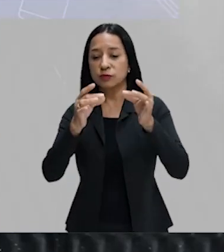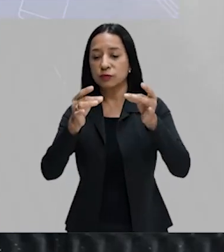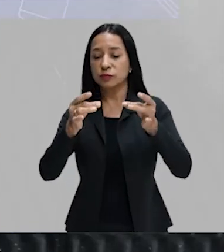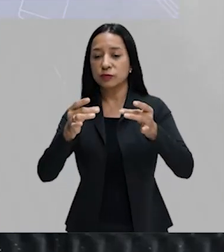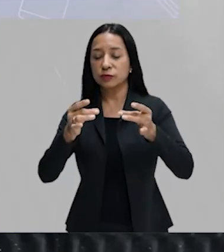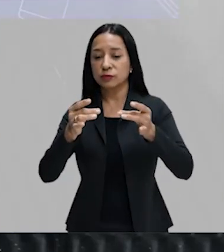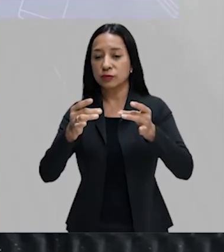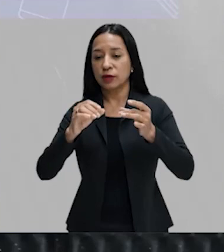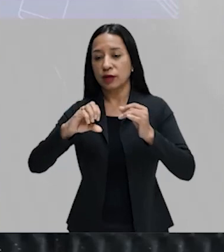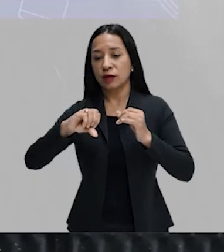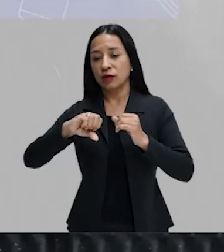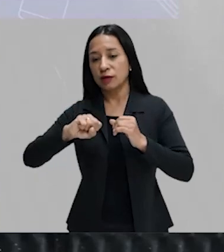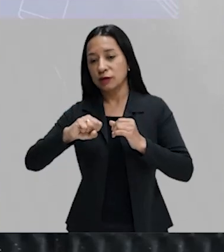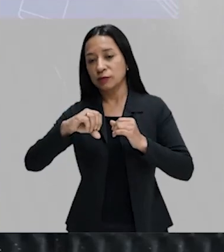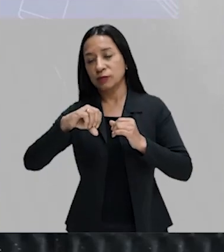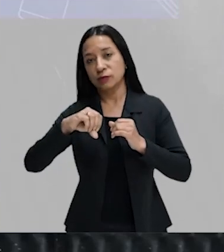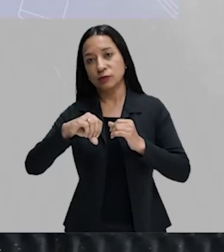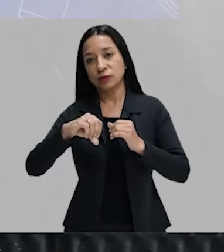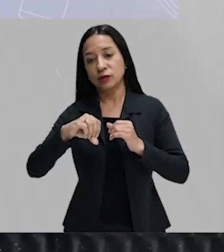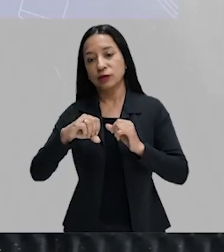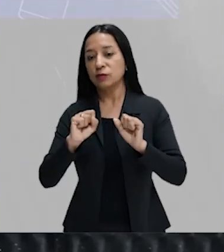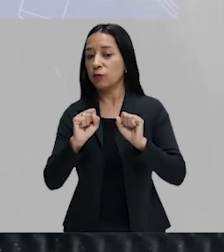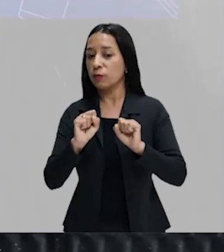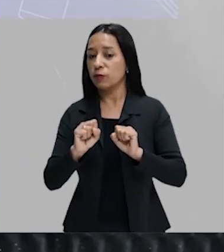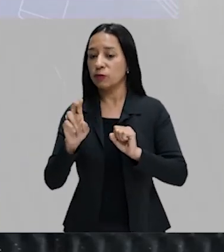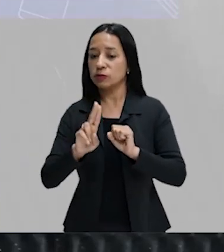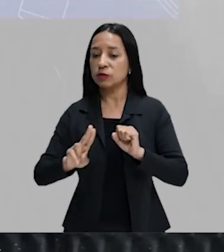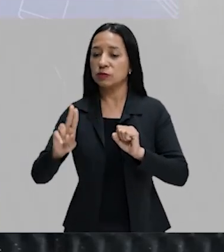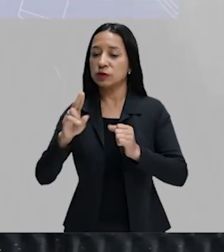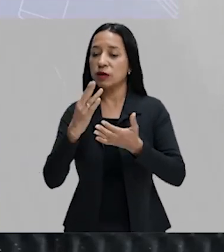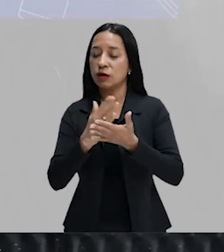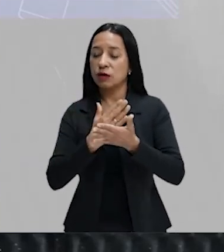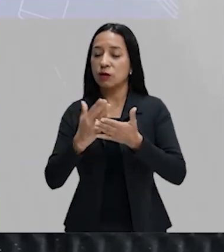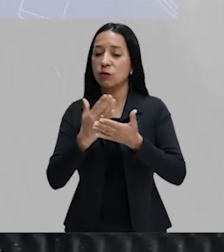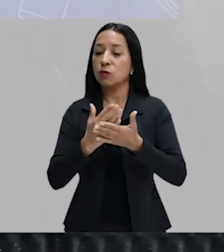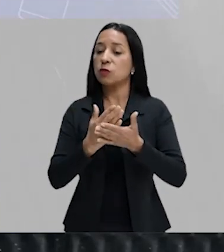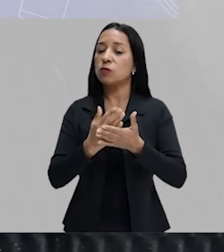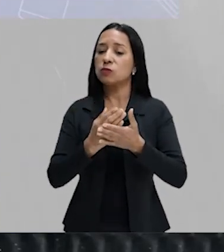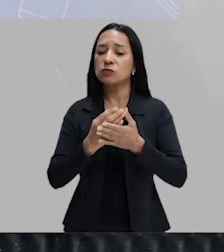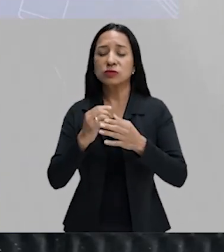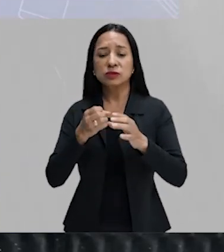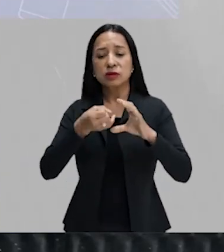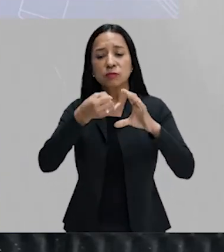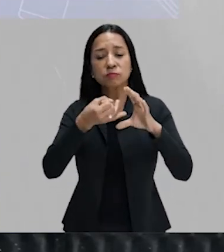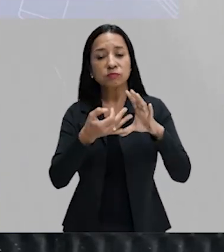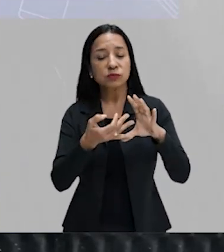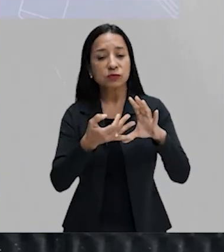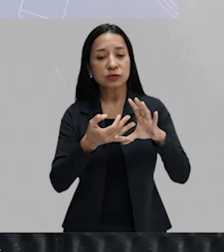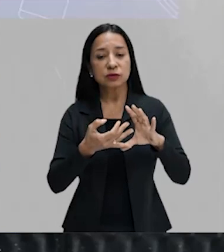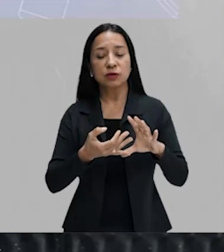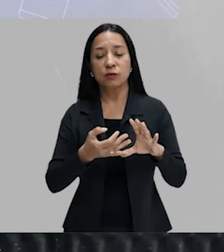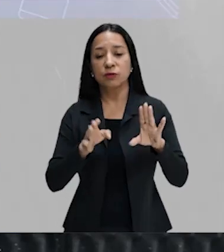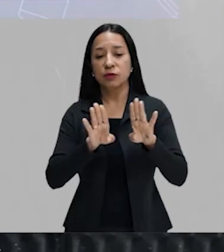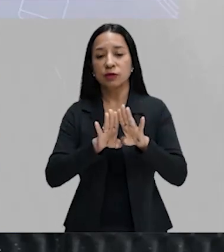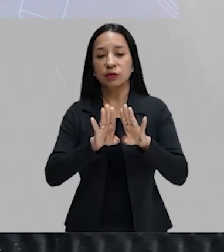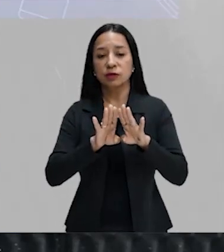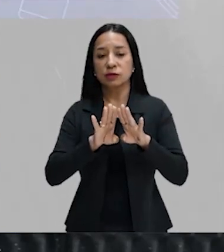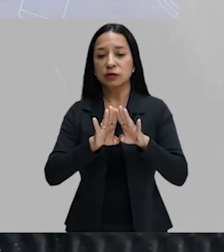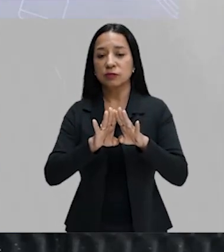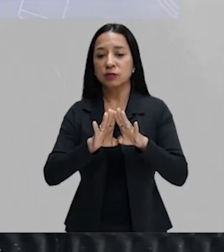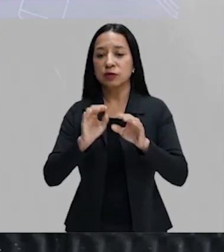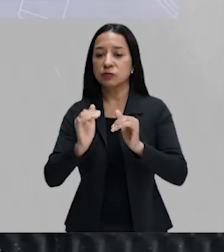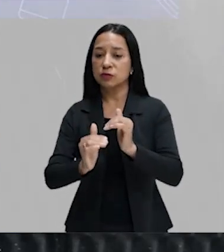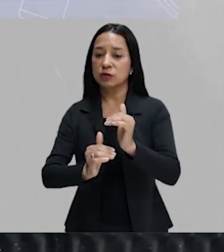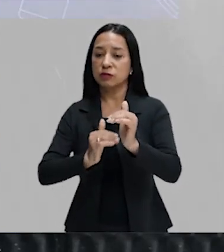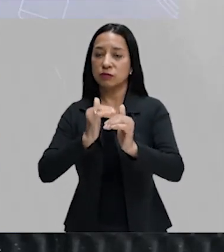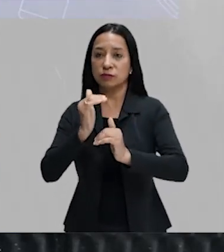exemplo, usar alguns critérios de classificação, ok? E nós vamos falar sobre as tendências evolutivas que